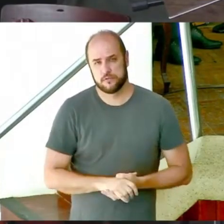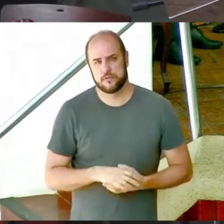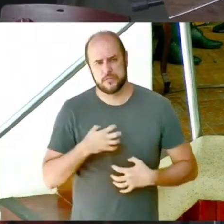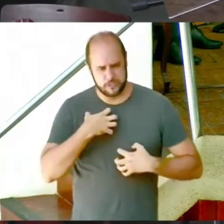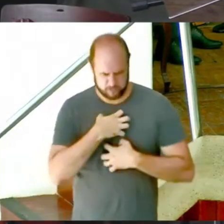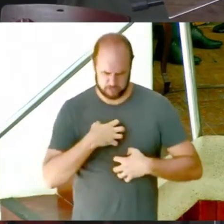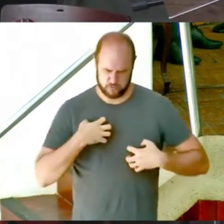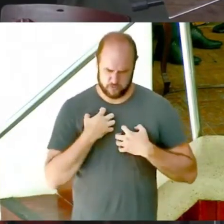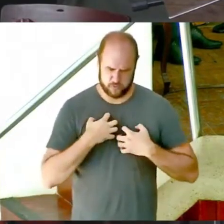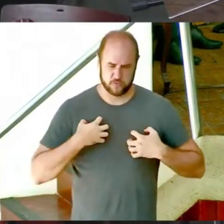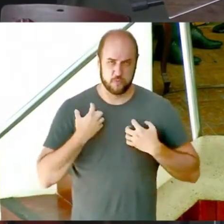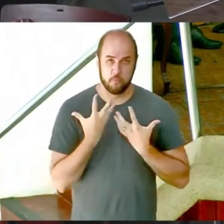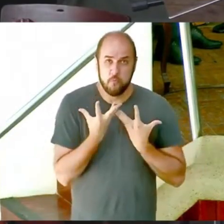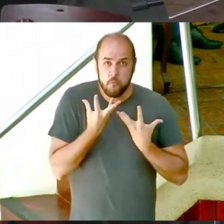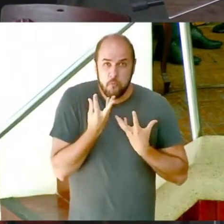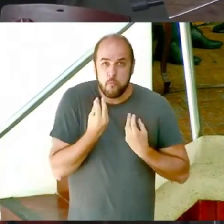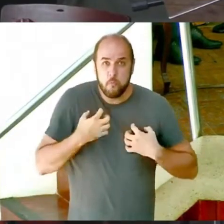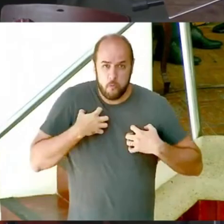e aflição,